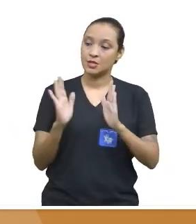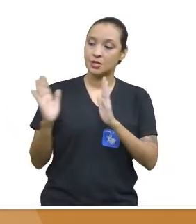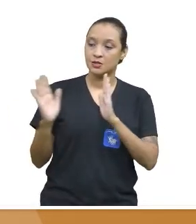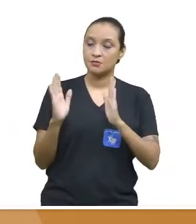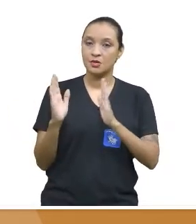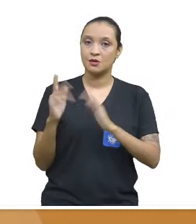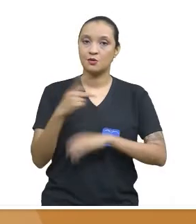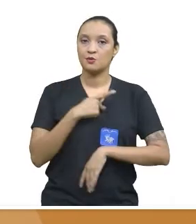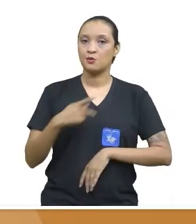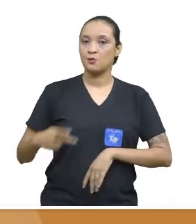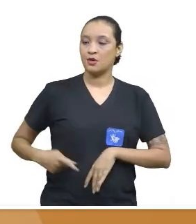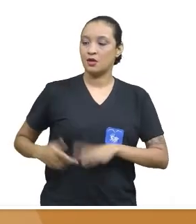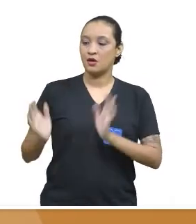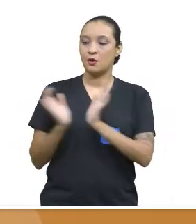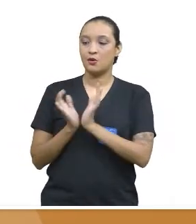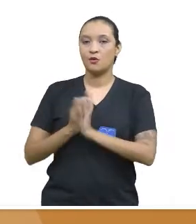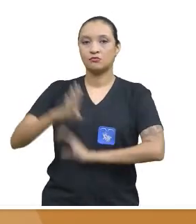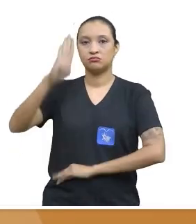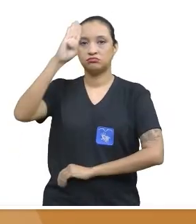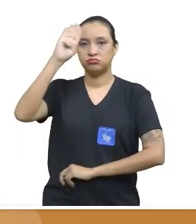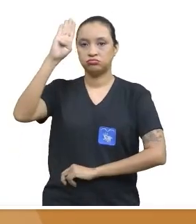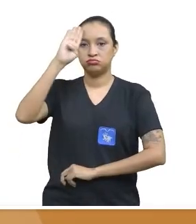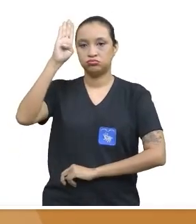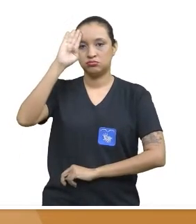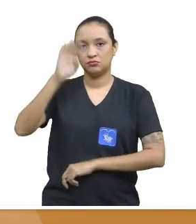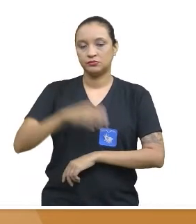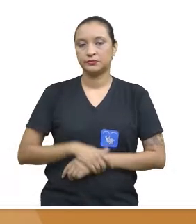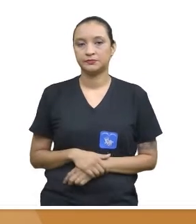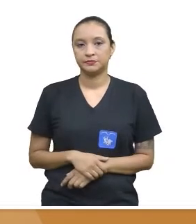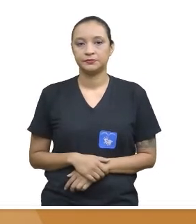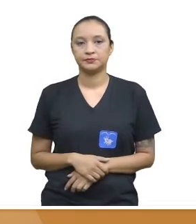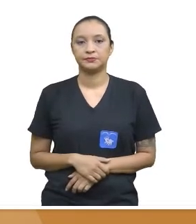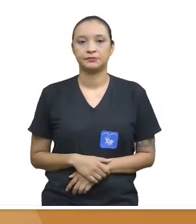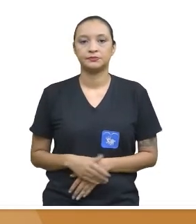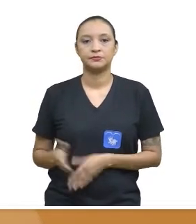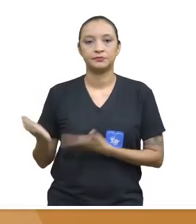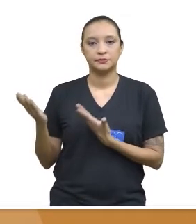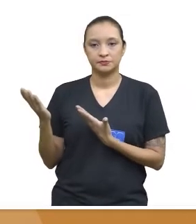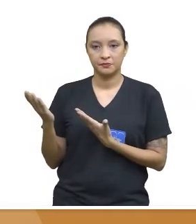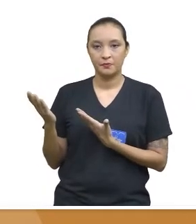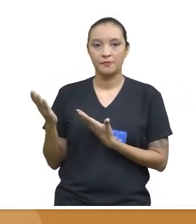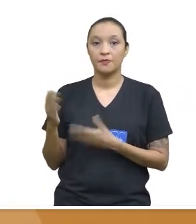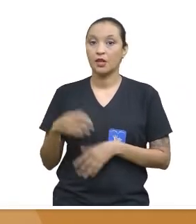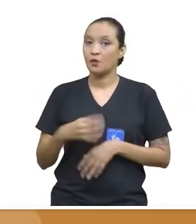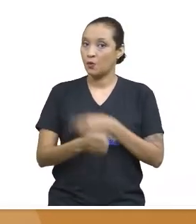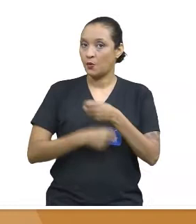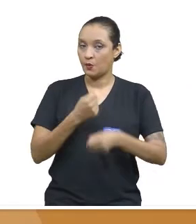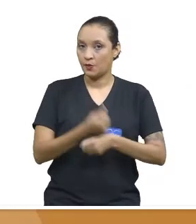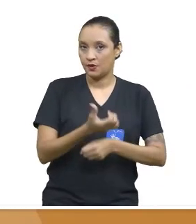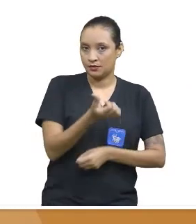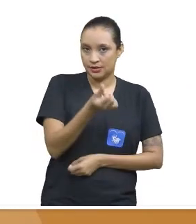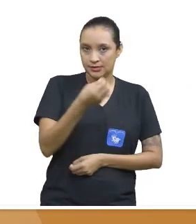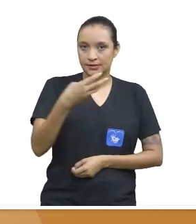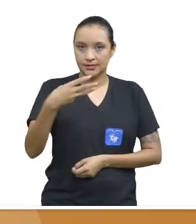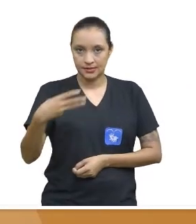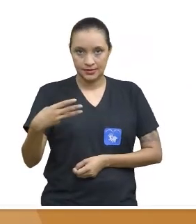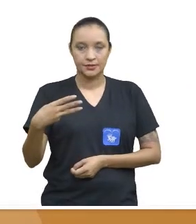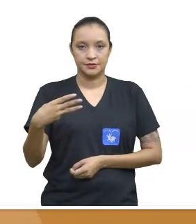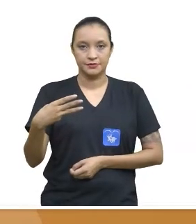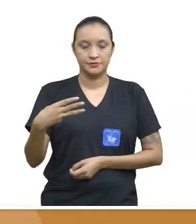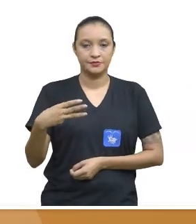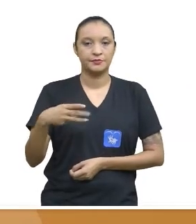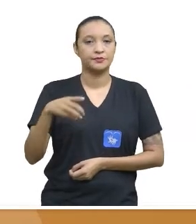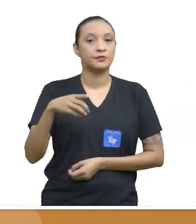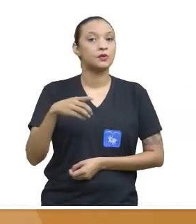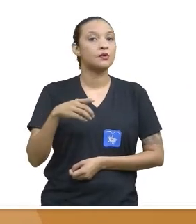todos militares, ok? Vamos lá, continuar? Em 63, olha aí, o golpe